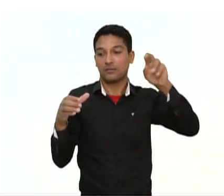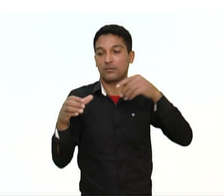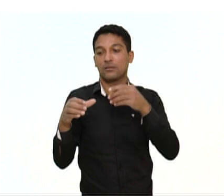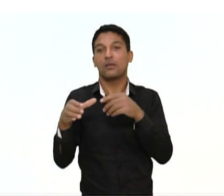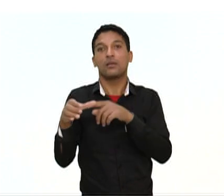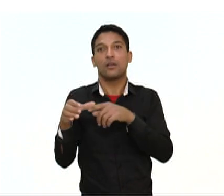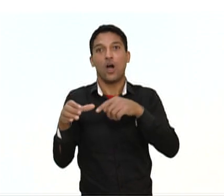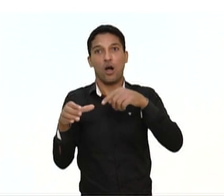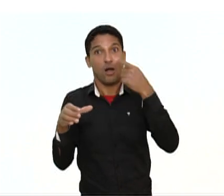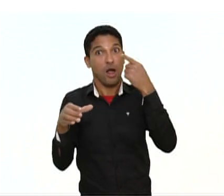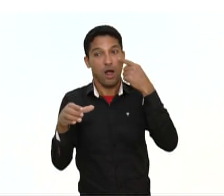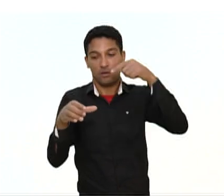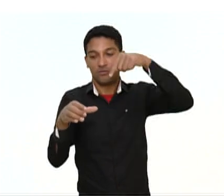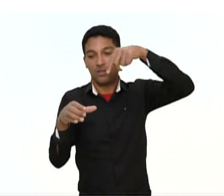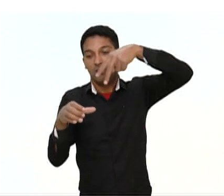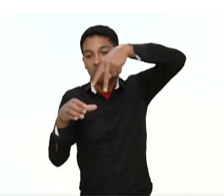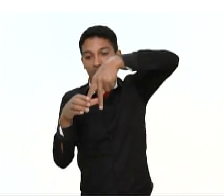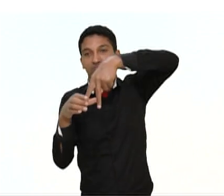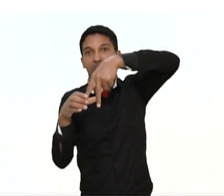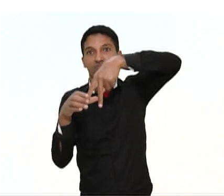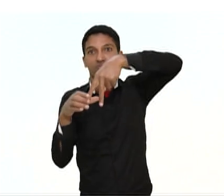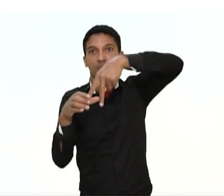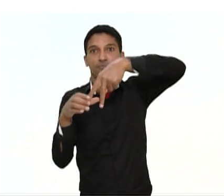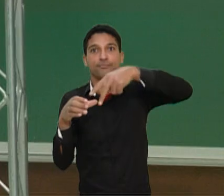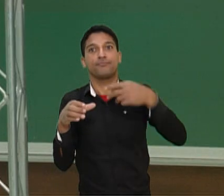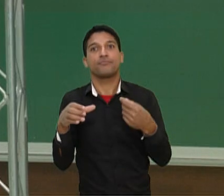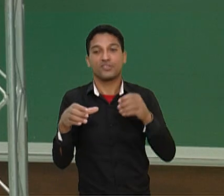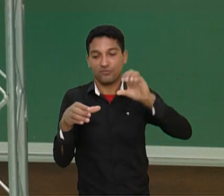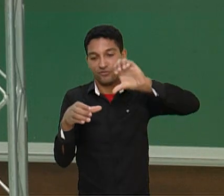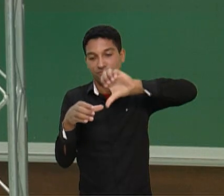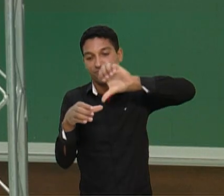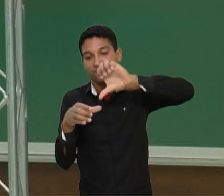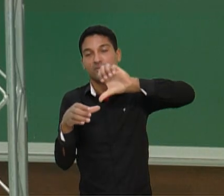sistema, nada.